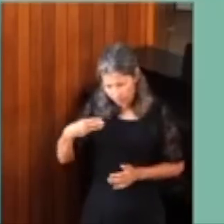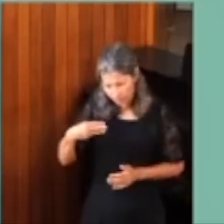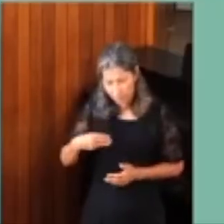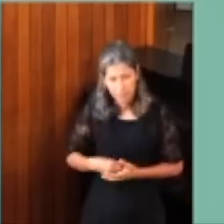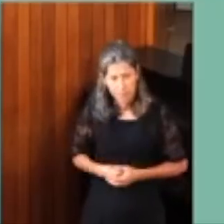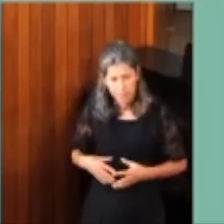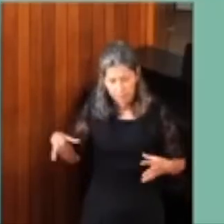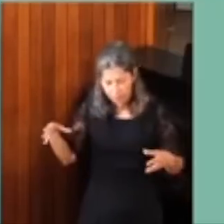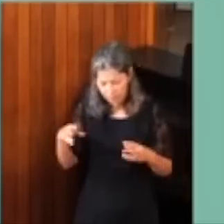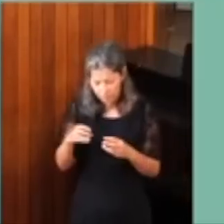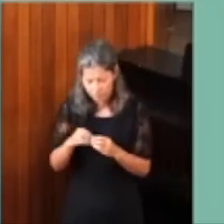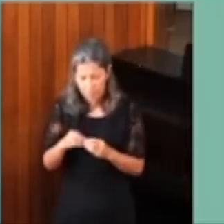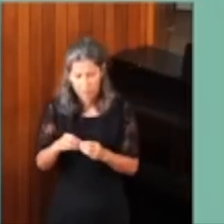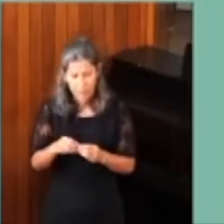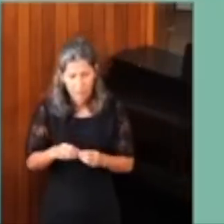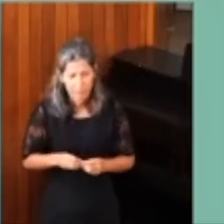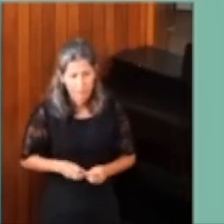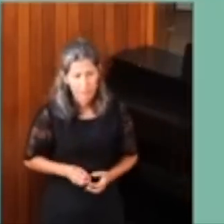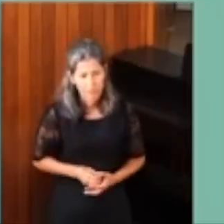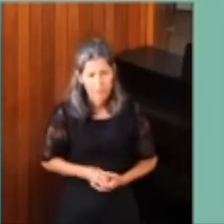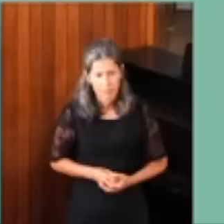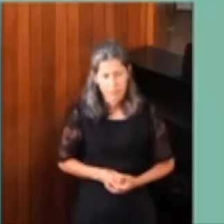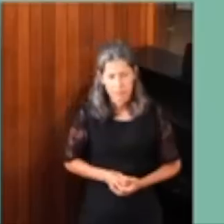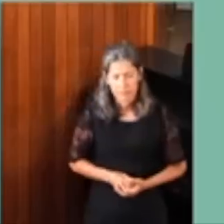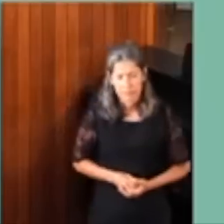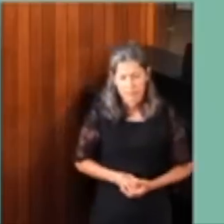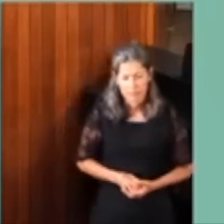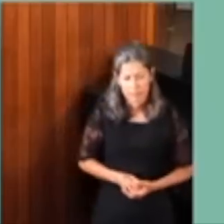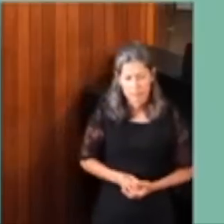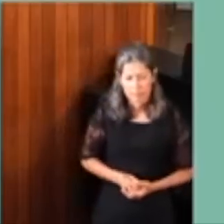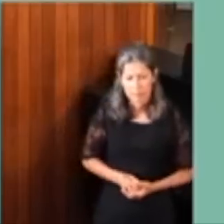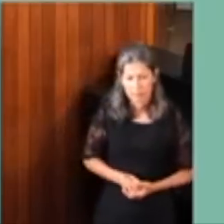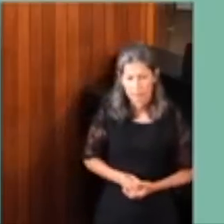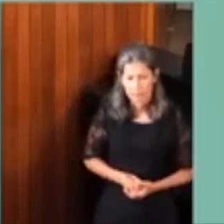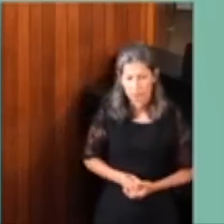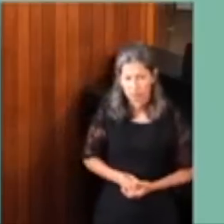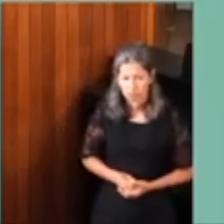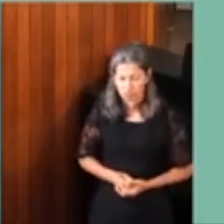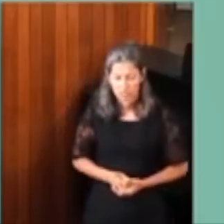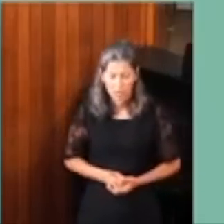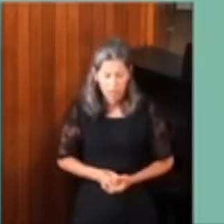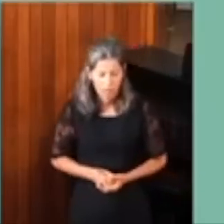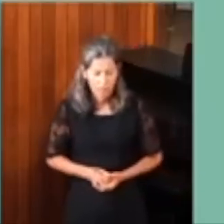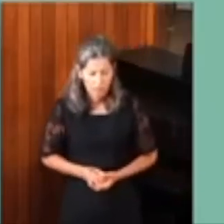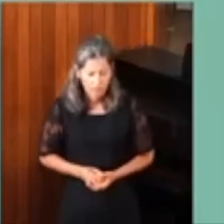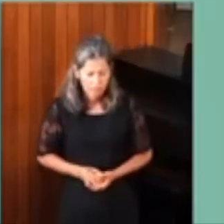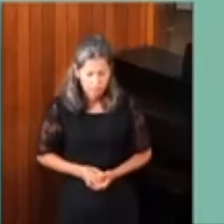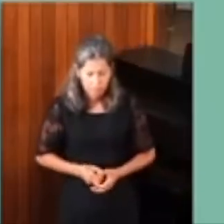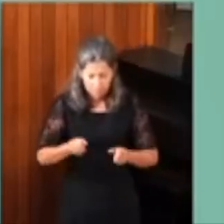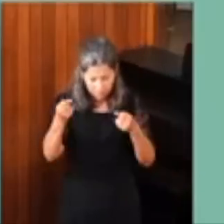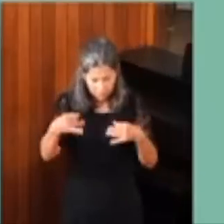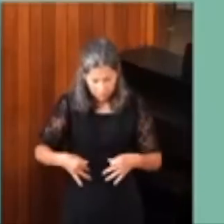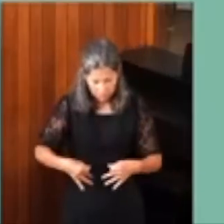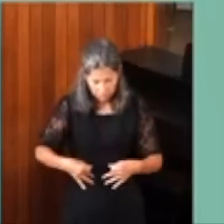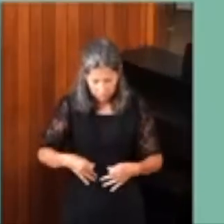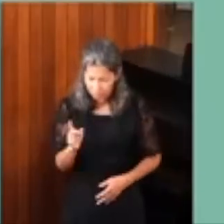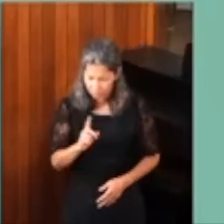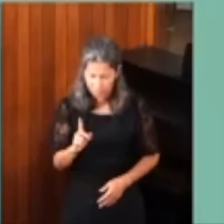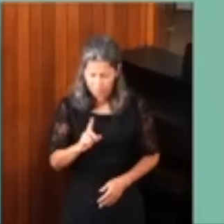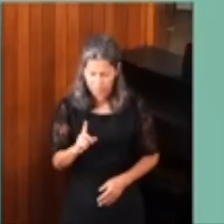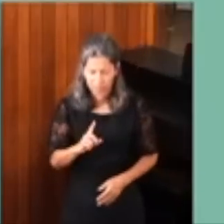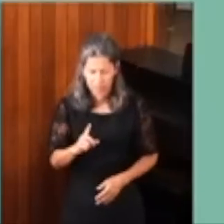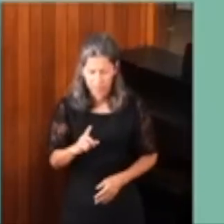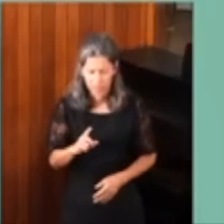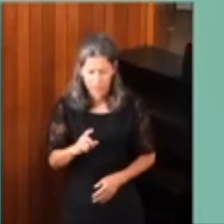Você conhece esse capítulo, né? Nem sempre ele é pregado por aí, nem sempre é explicado, mas é um capítulo fantástico também, né? E você vê que há